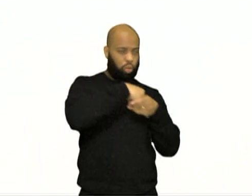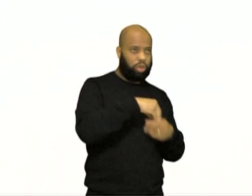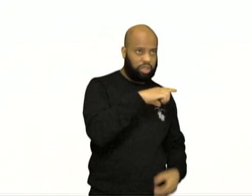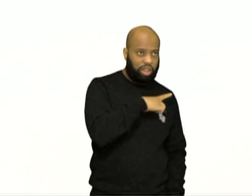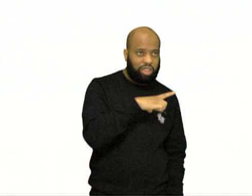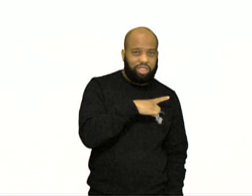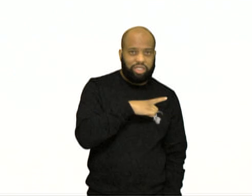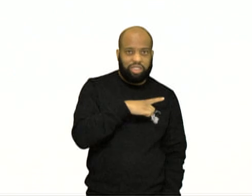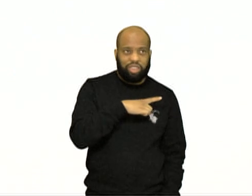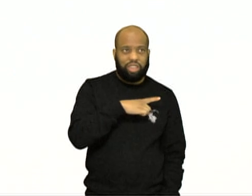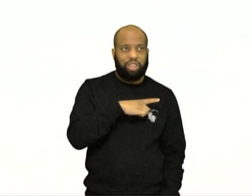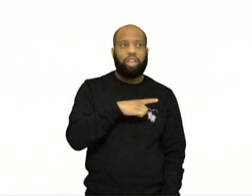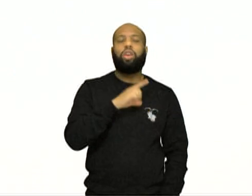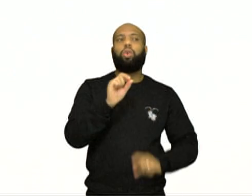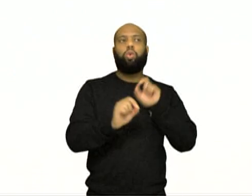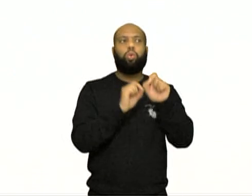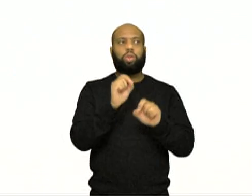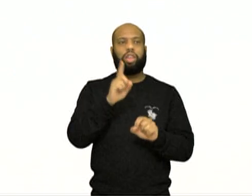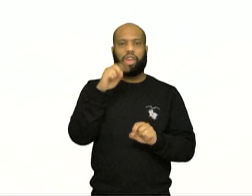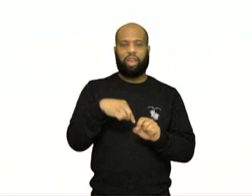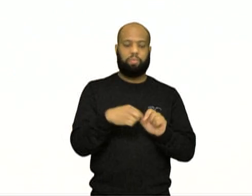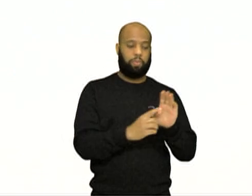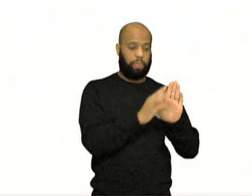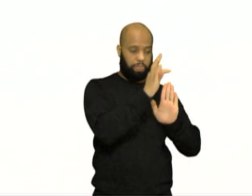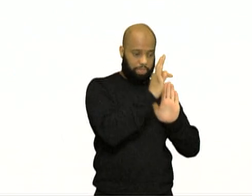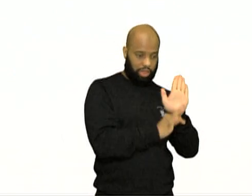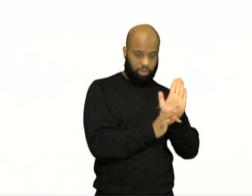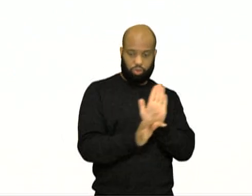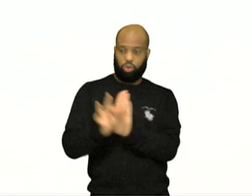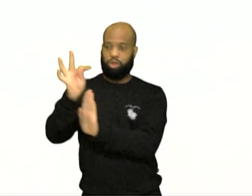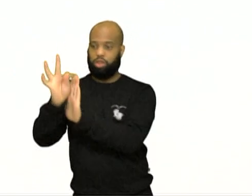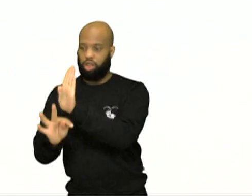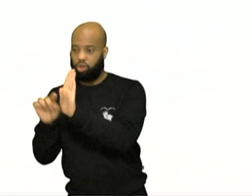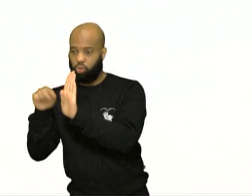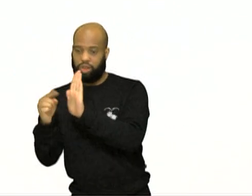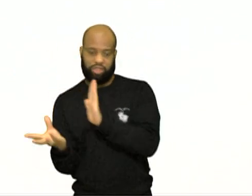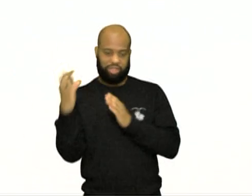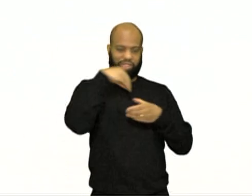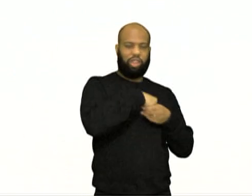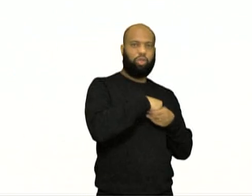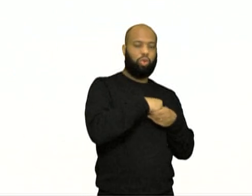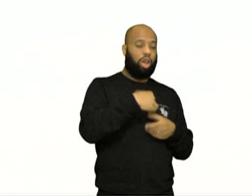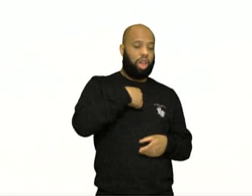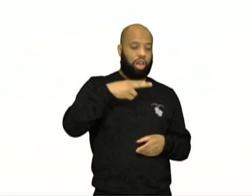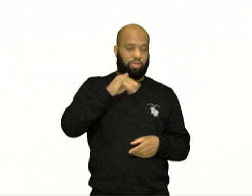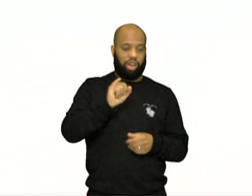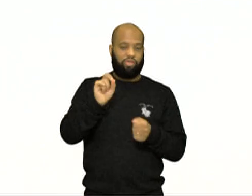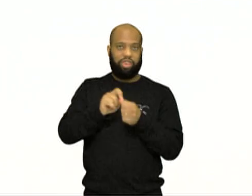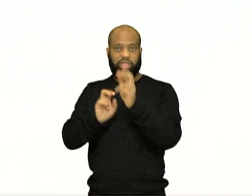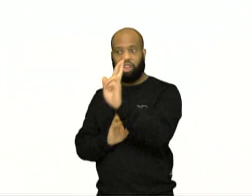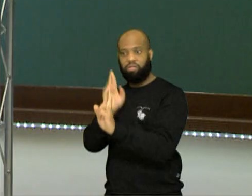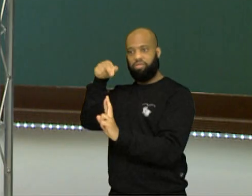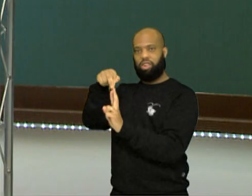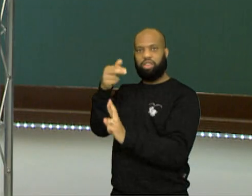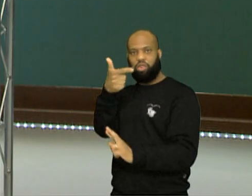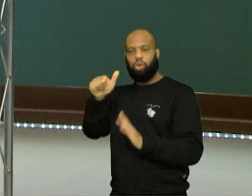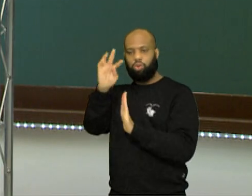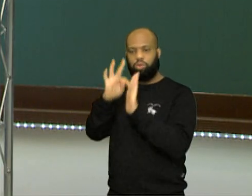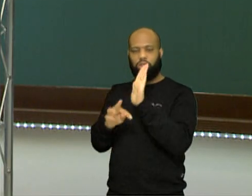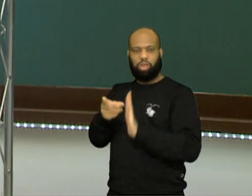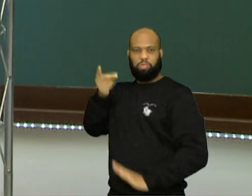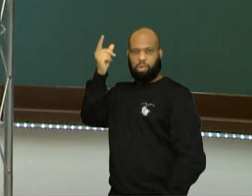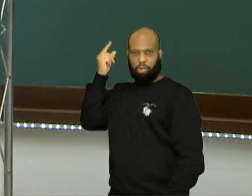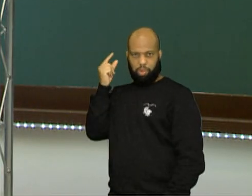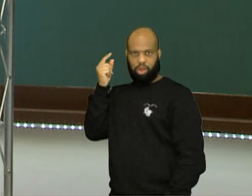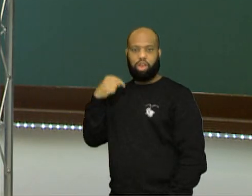lado. Lembrem-se, intertextualidade é a referência a outro texto mais antigo.